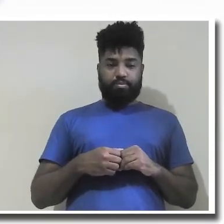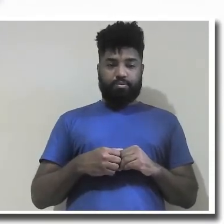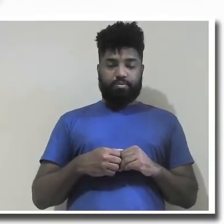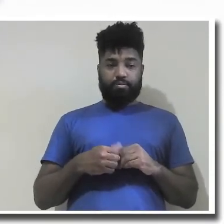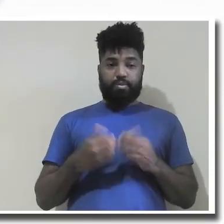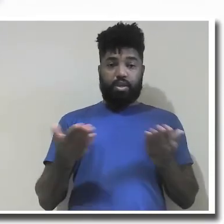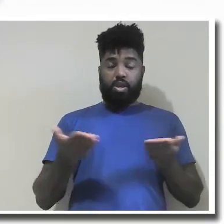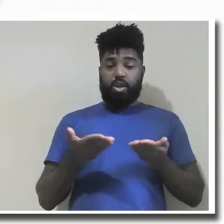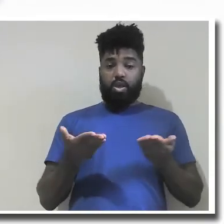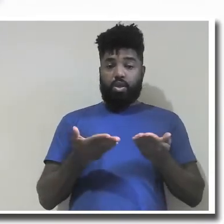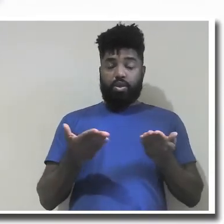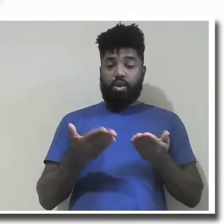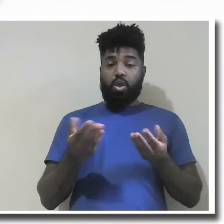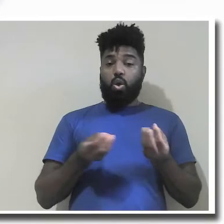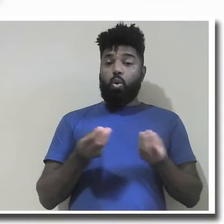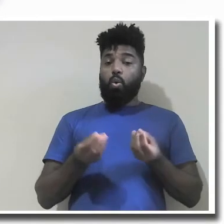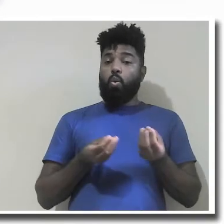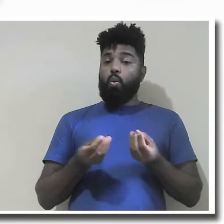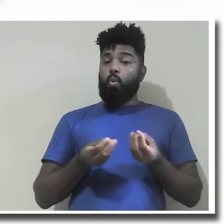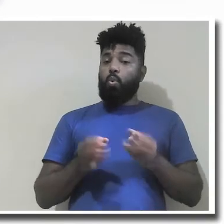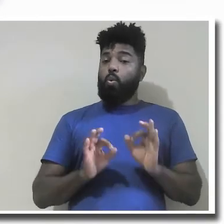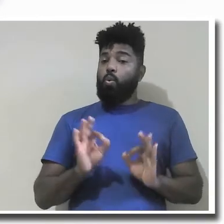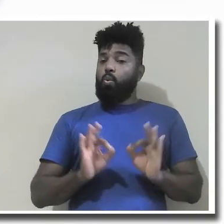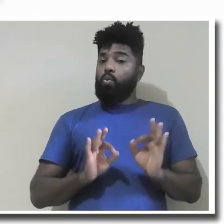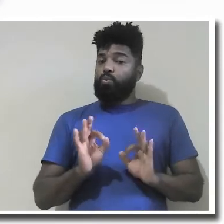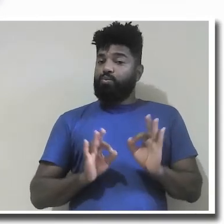Agora, resolvendo da outra forma,